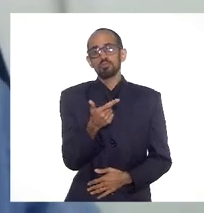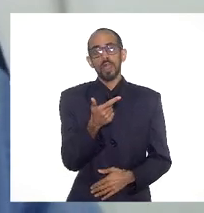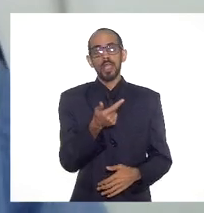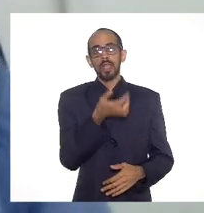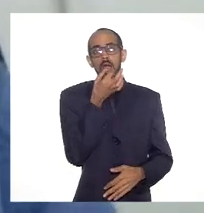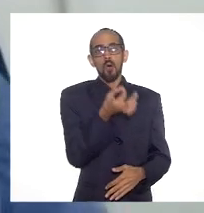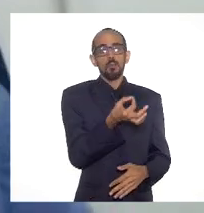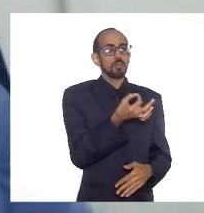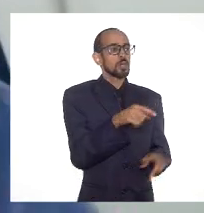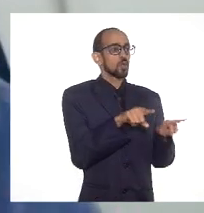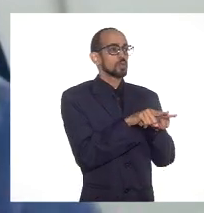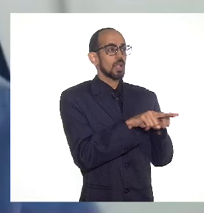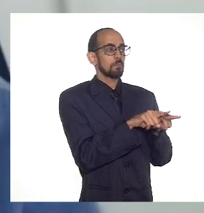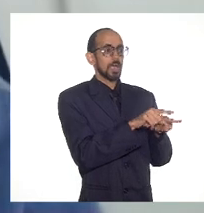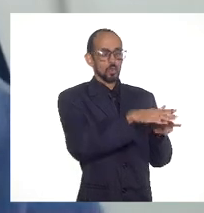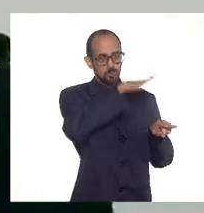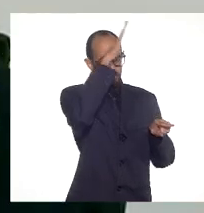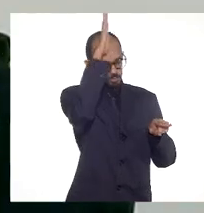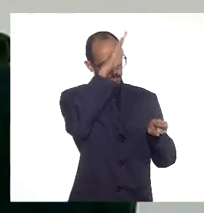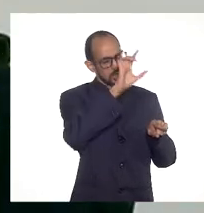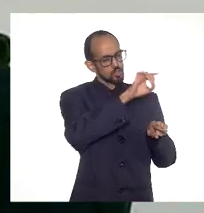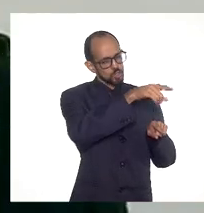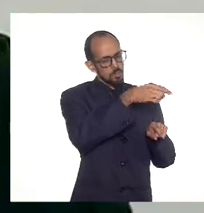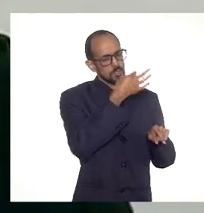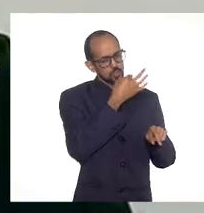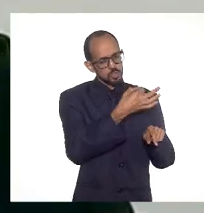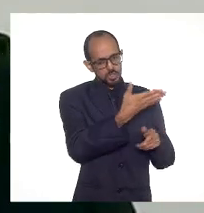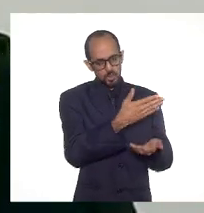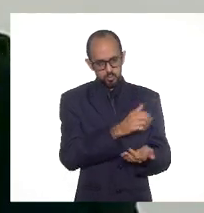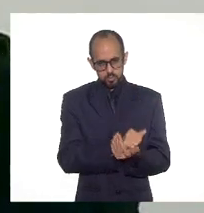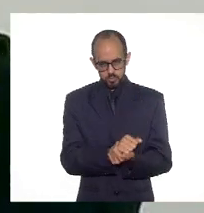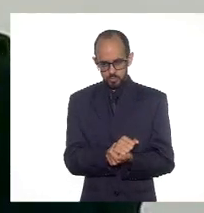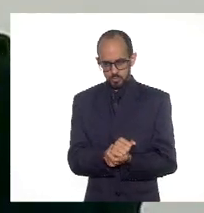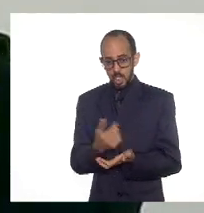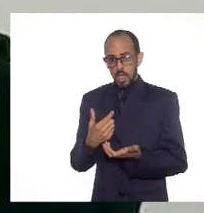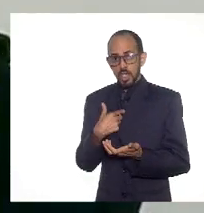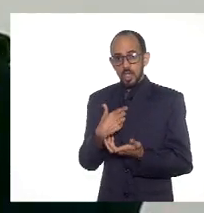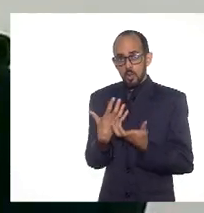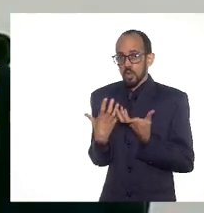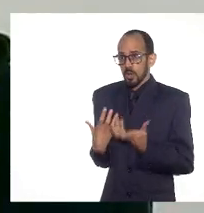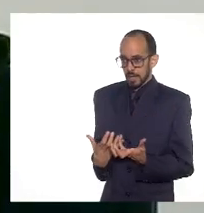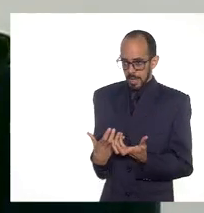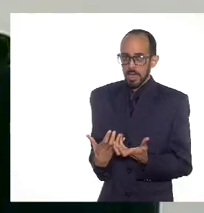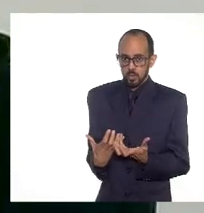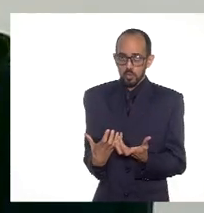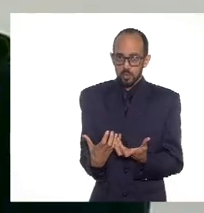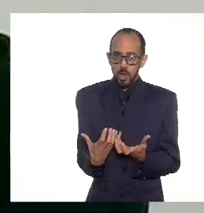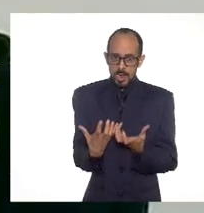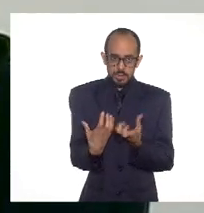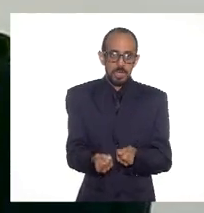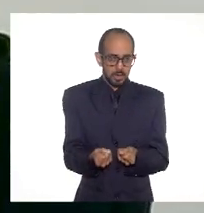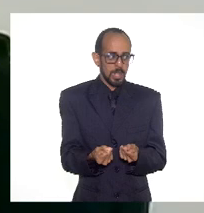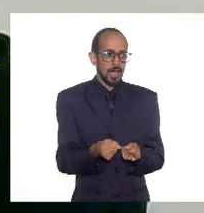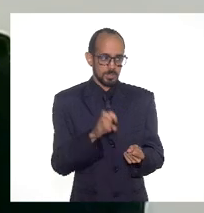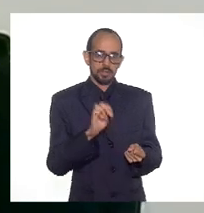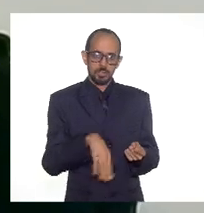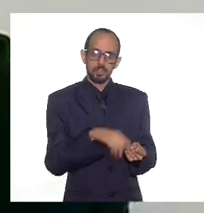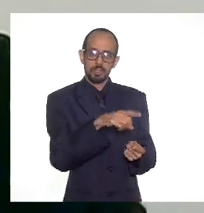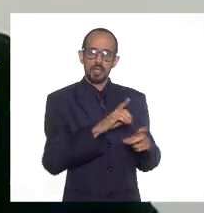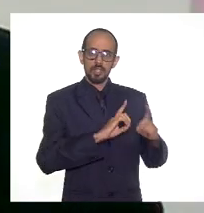Corpo Bombeiro. Mas é uma mera sugestão. Eu queria acolher a sugestão do nosso decano, presidente. Se Vossa Excelência assim